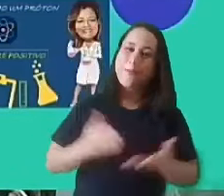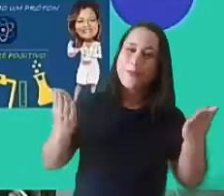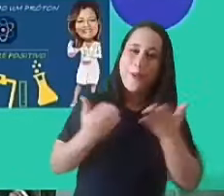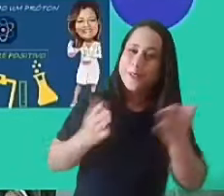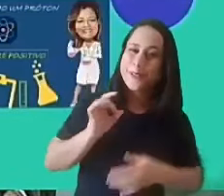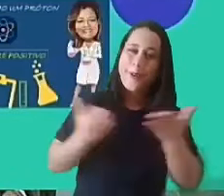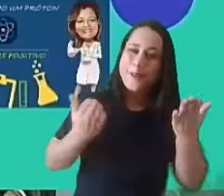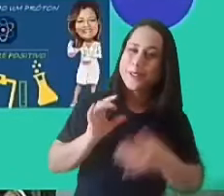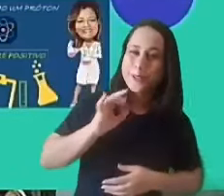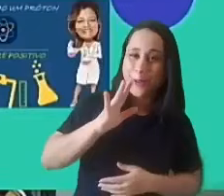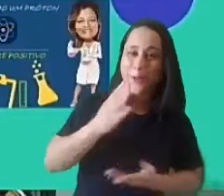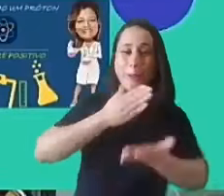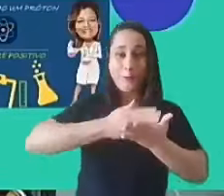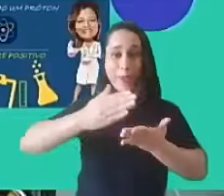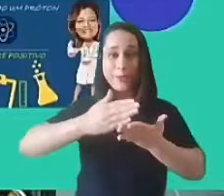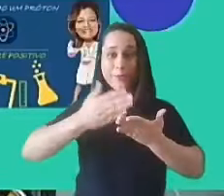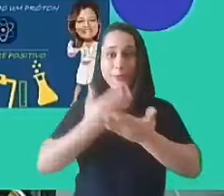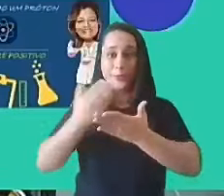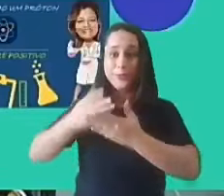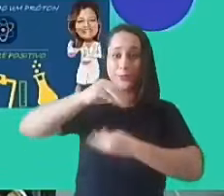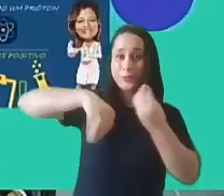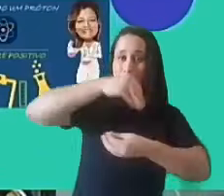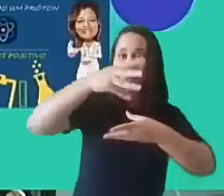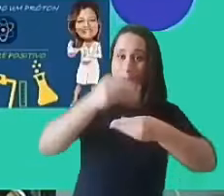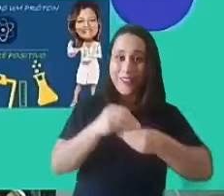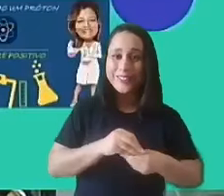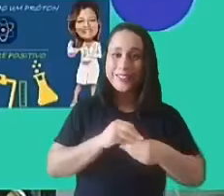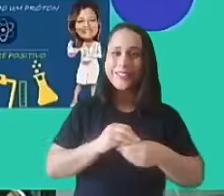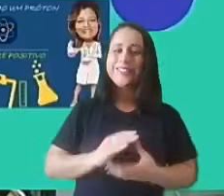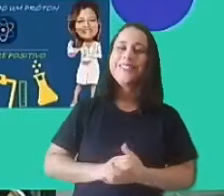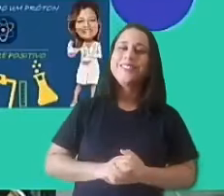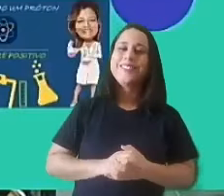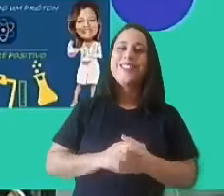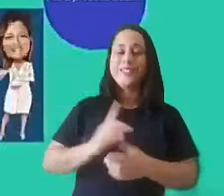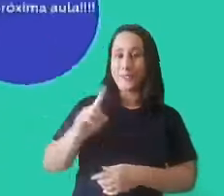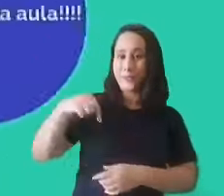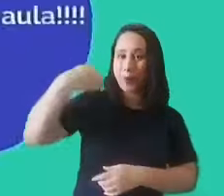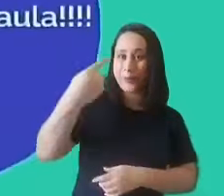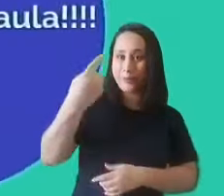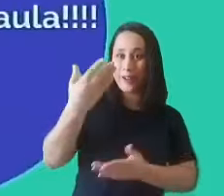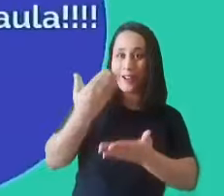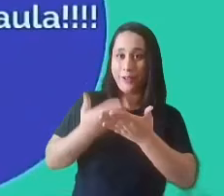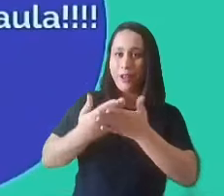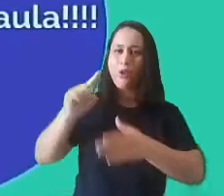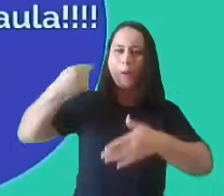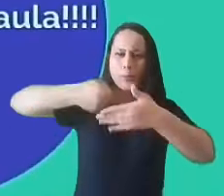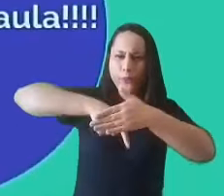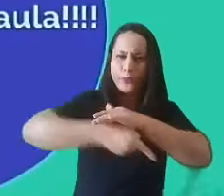a gente vai aprofundar um pouquinho o estudo dos cálculos de concentração.